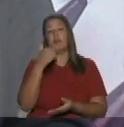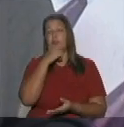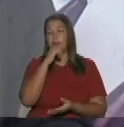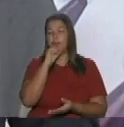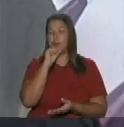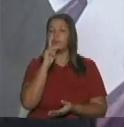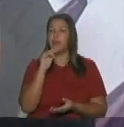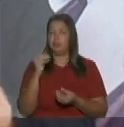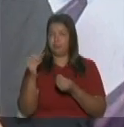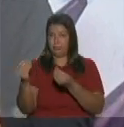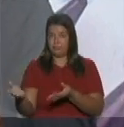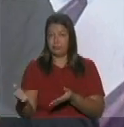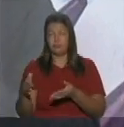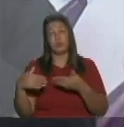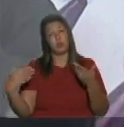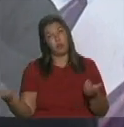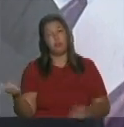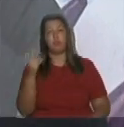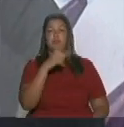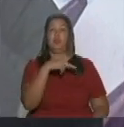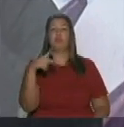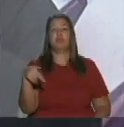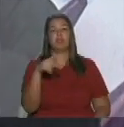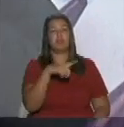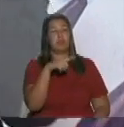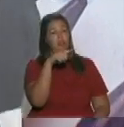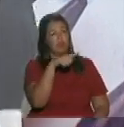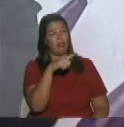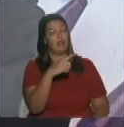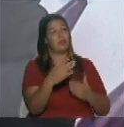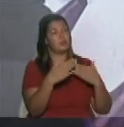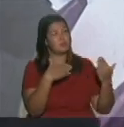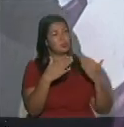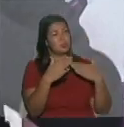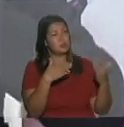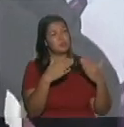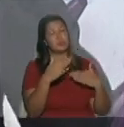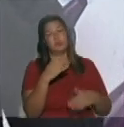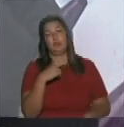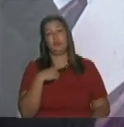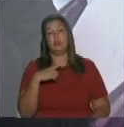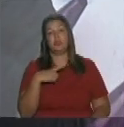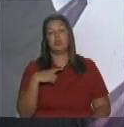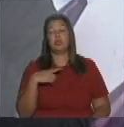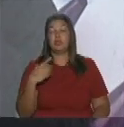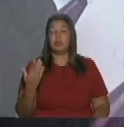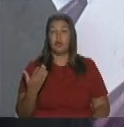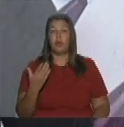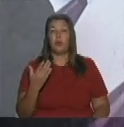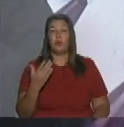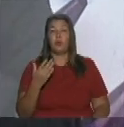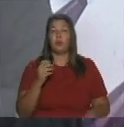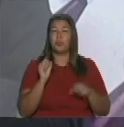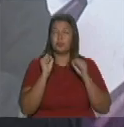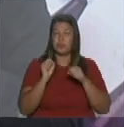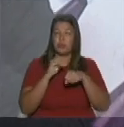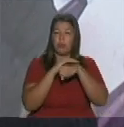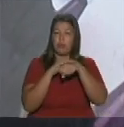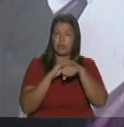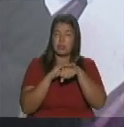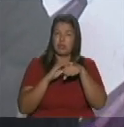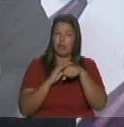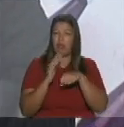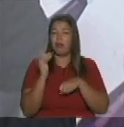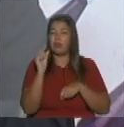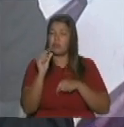dava de presente, te indicava. Você tinha um professor para falar, você tinha o pai. Então, quer dizer, aquilo ia sendo